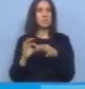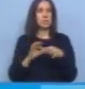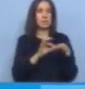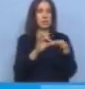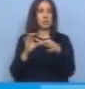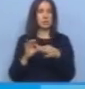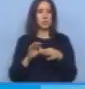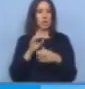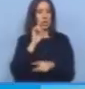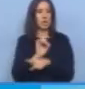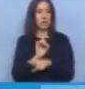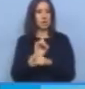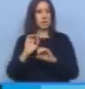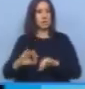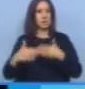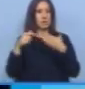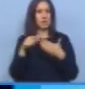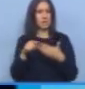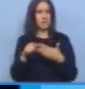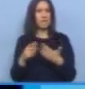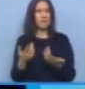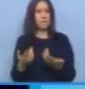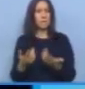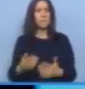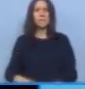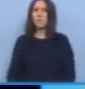interligadas nestas iniciativas.